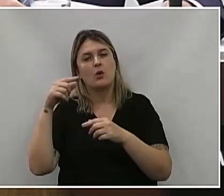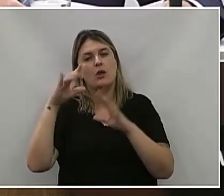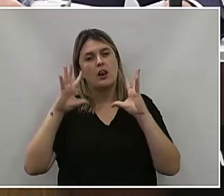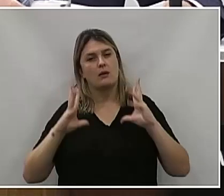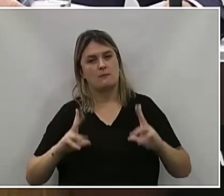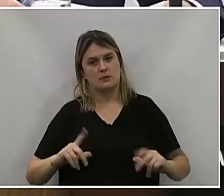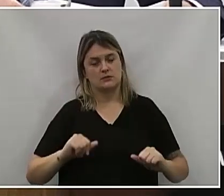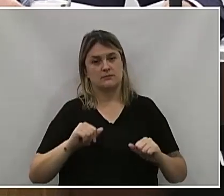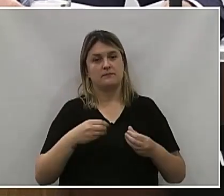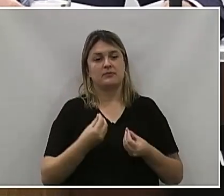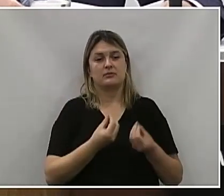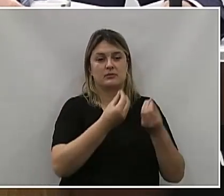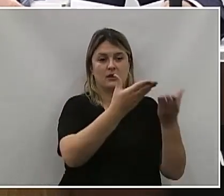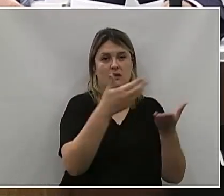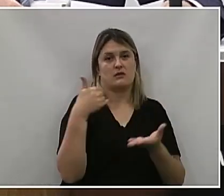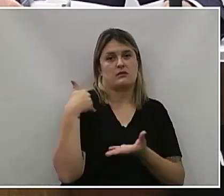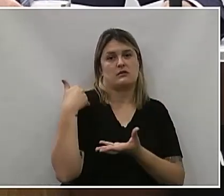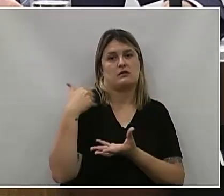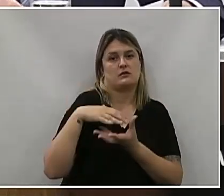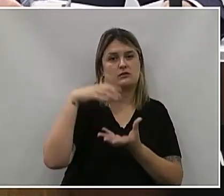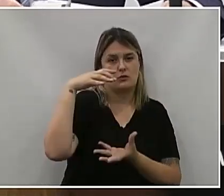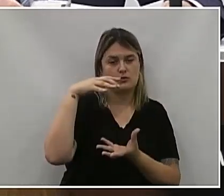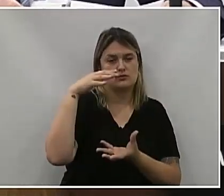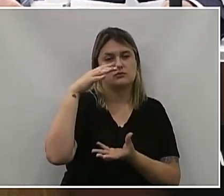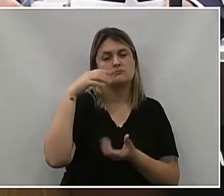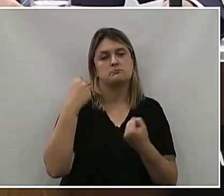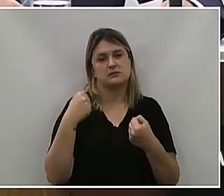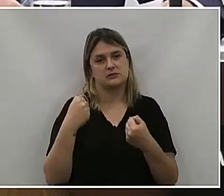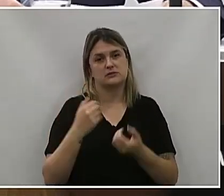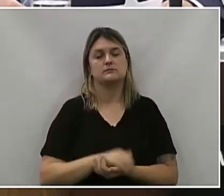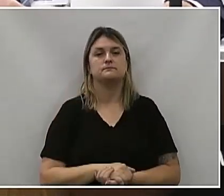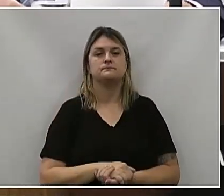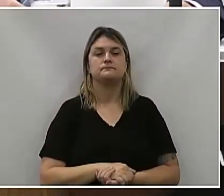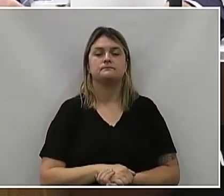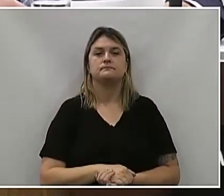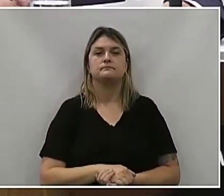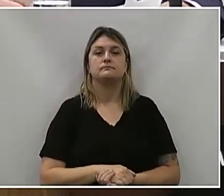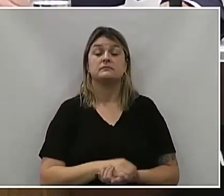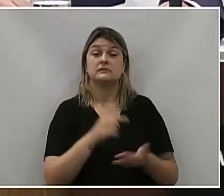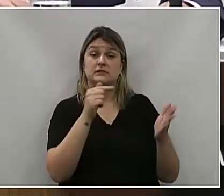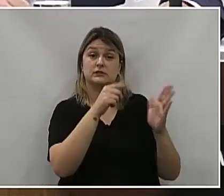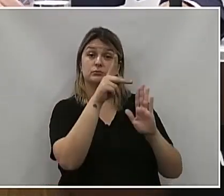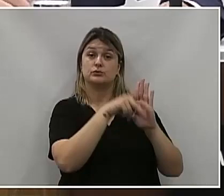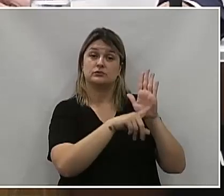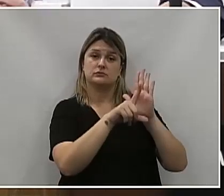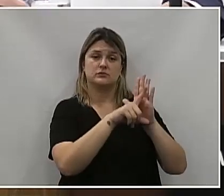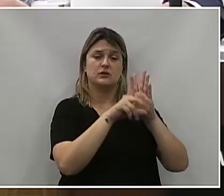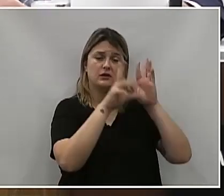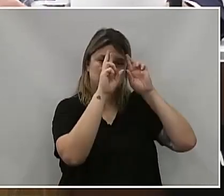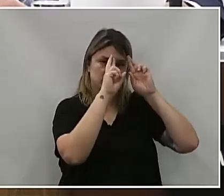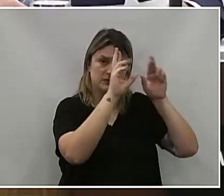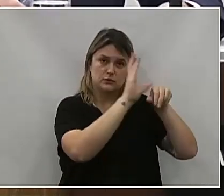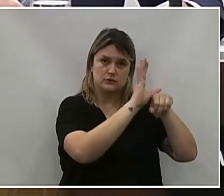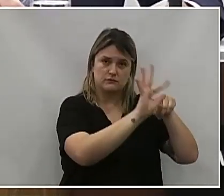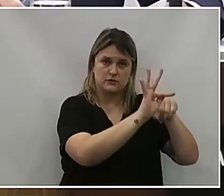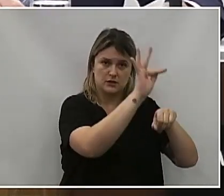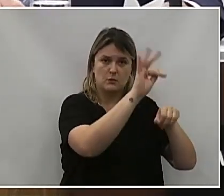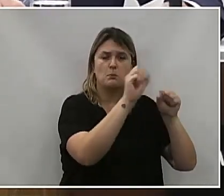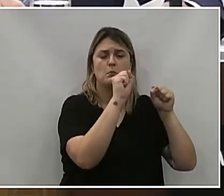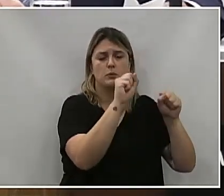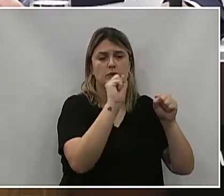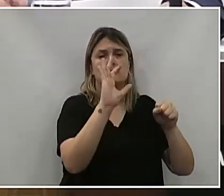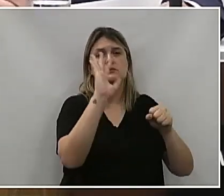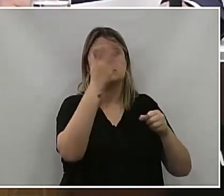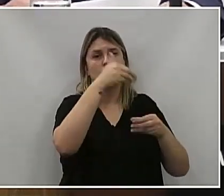serem destinados a pessoas idosas em situação de vulnerabilidade. Fundamentação. O projeto de lei é legal e constitucional, devendo mesmo